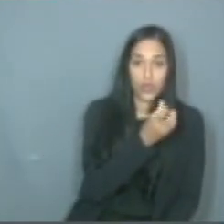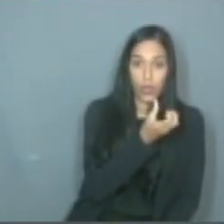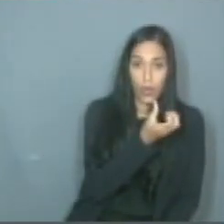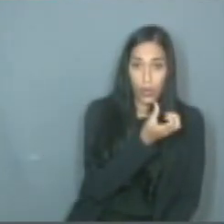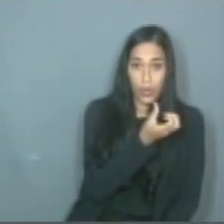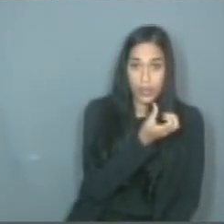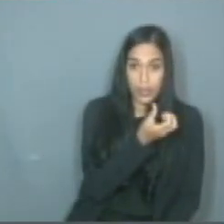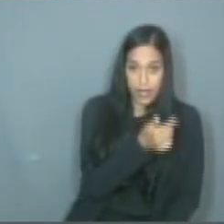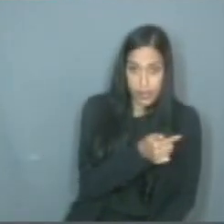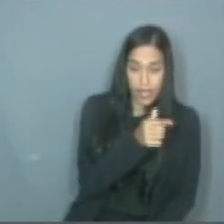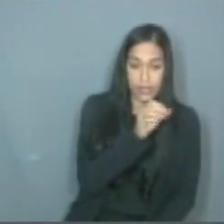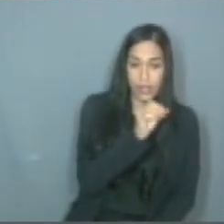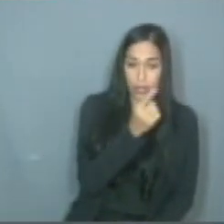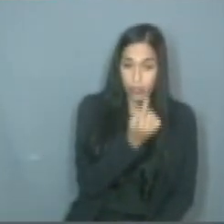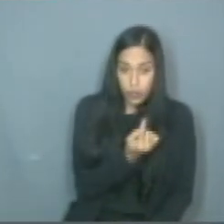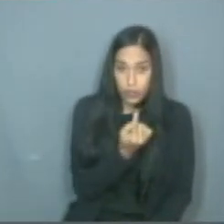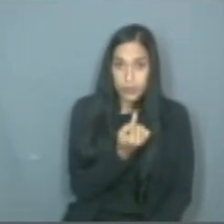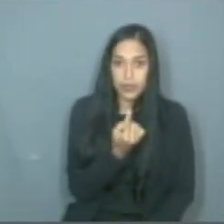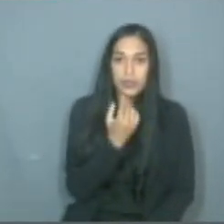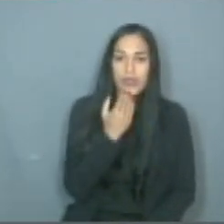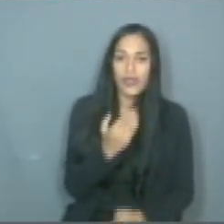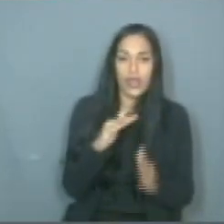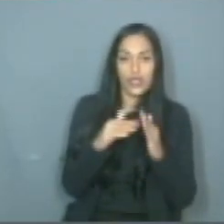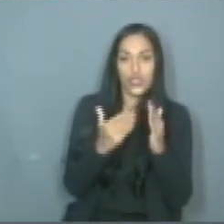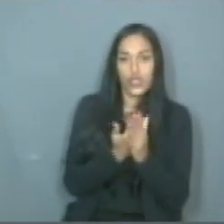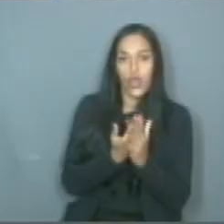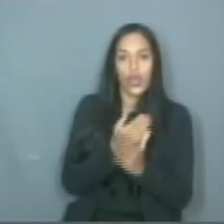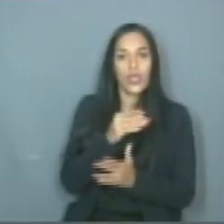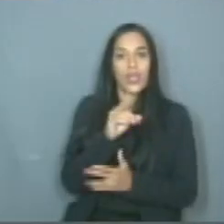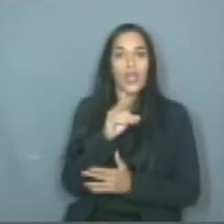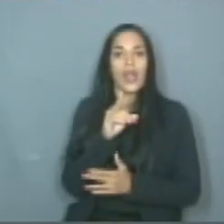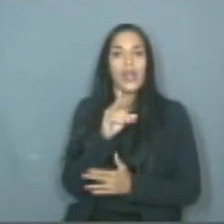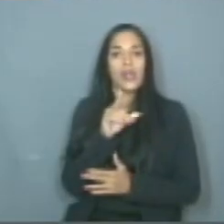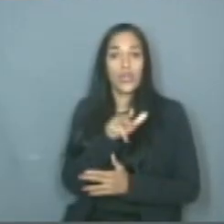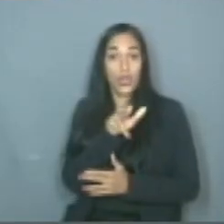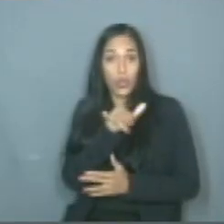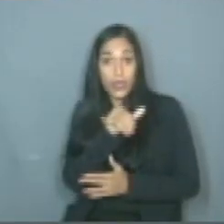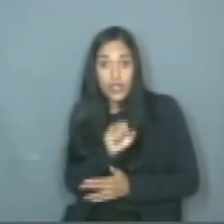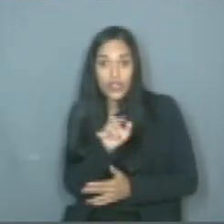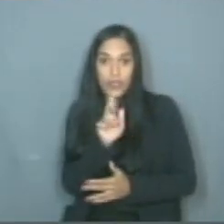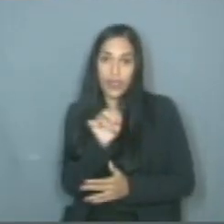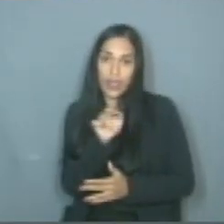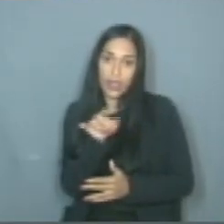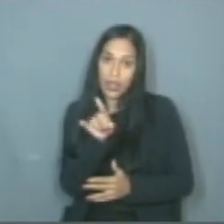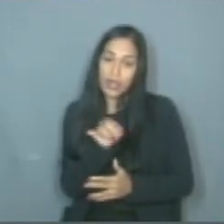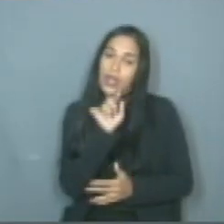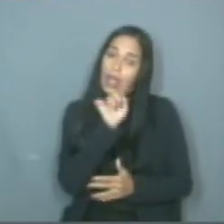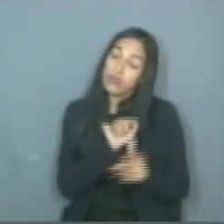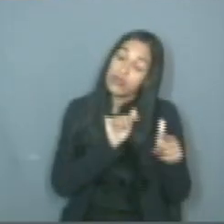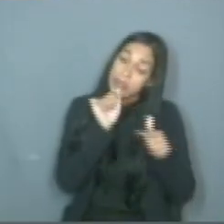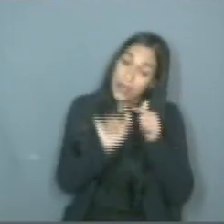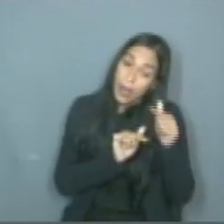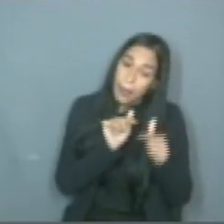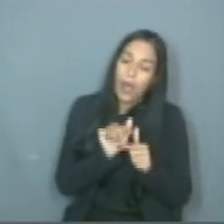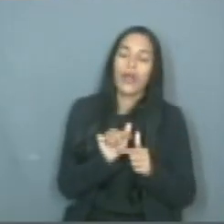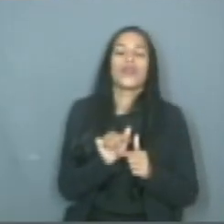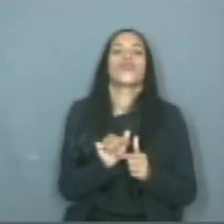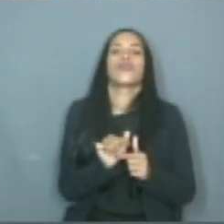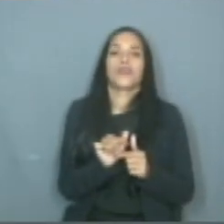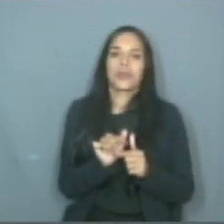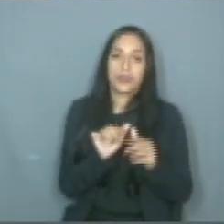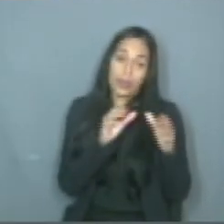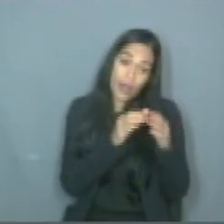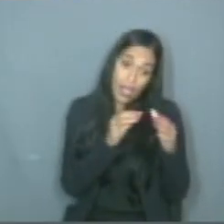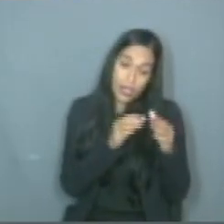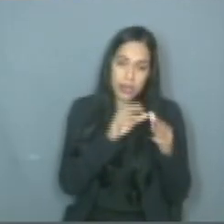Menino Jesus, fica ali na Domingos Ferreira, quase que de frente à escola que eu fui gestora. E ali a gente pontua o excelente trabalho feito pela